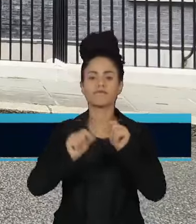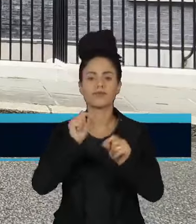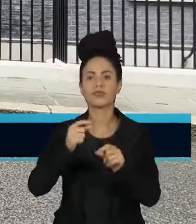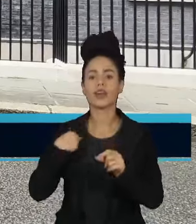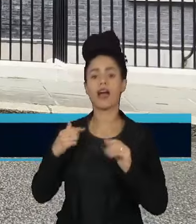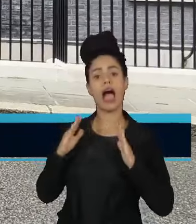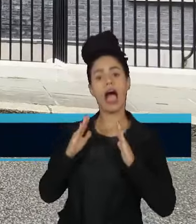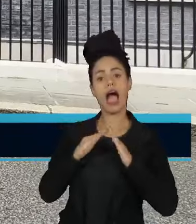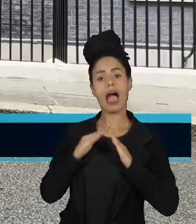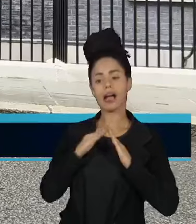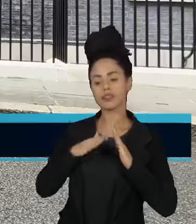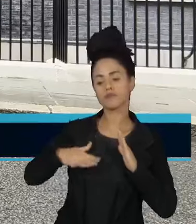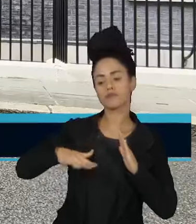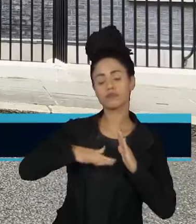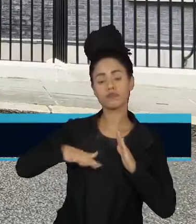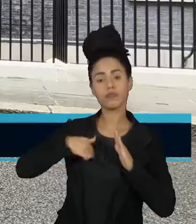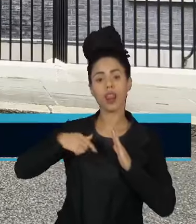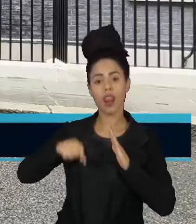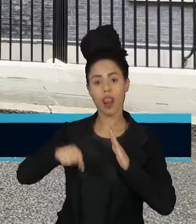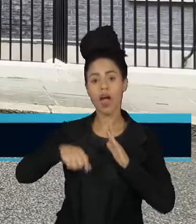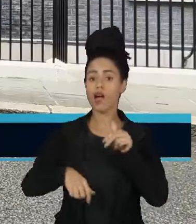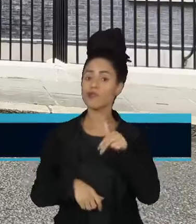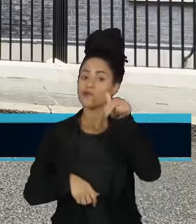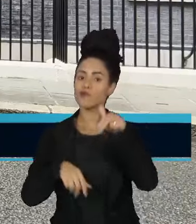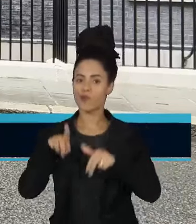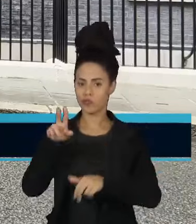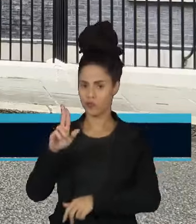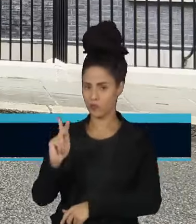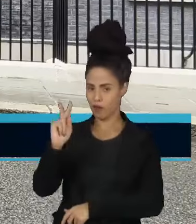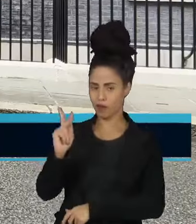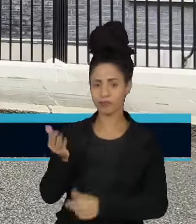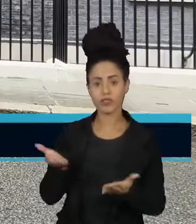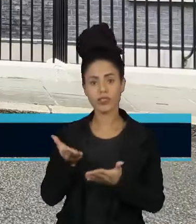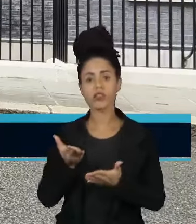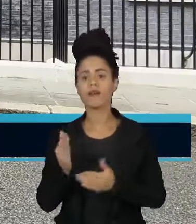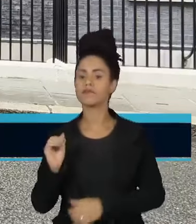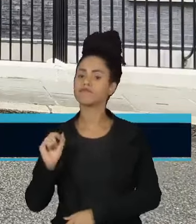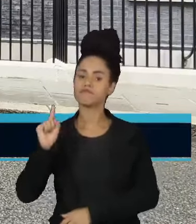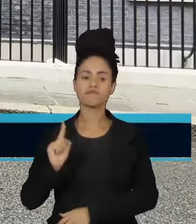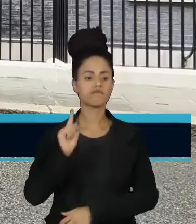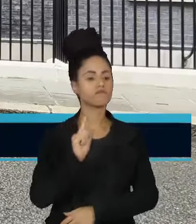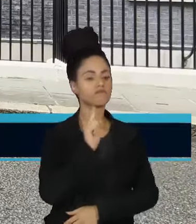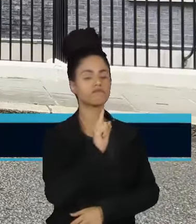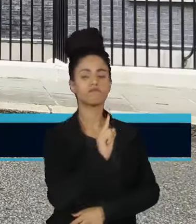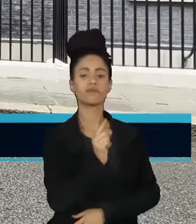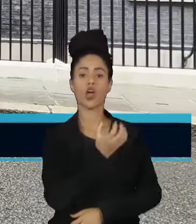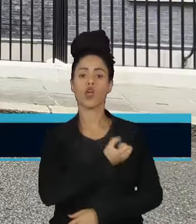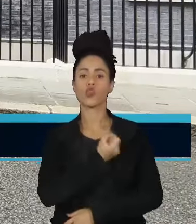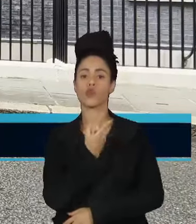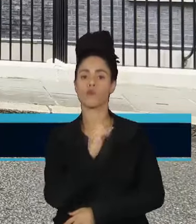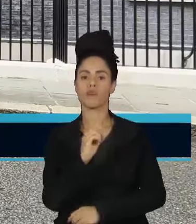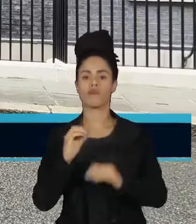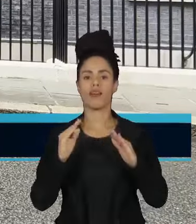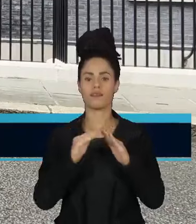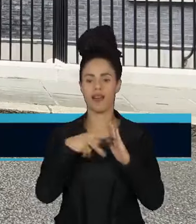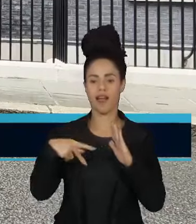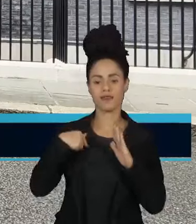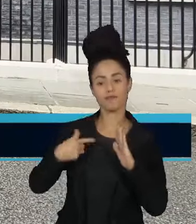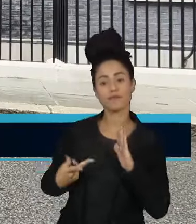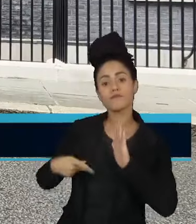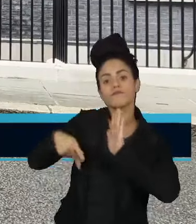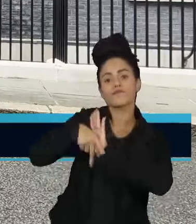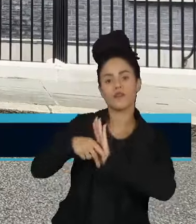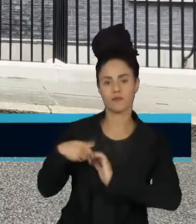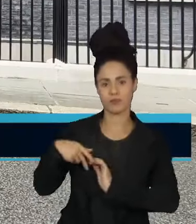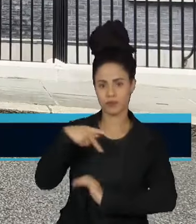sua casa na área de San pancras ao norte da cidade e vir aqui para o número 10 de downing street a residência